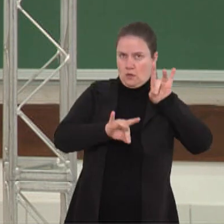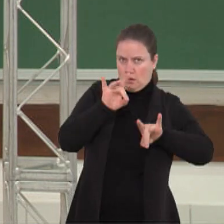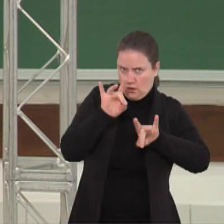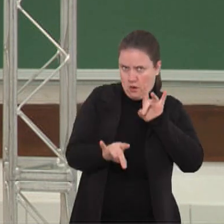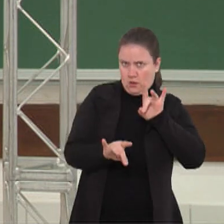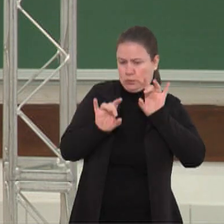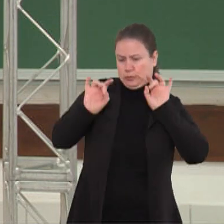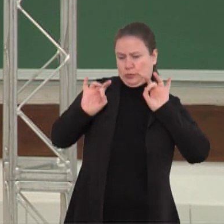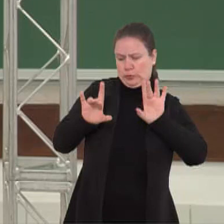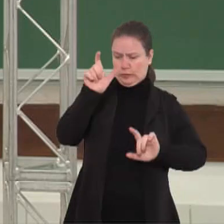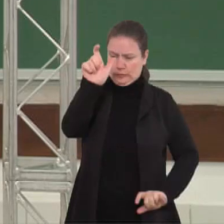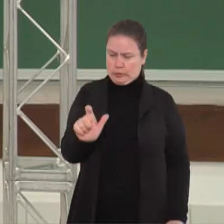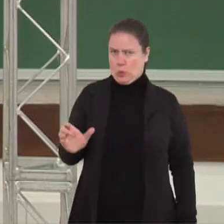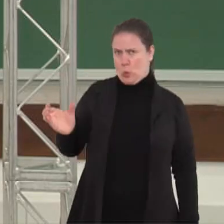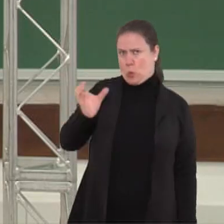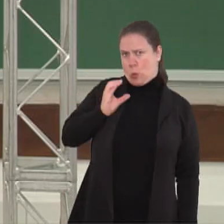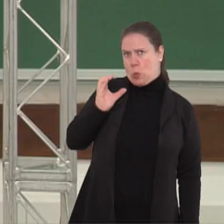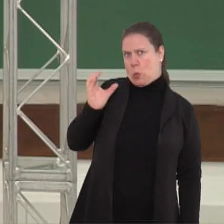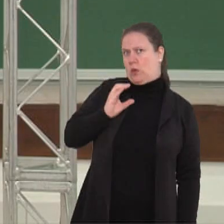rico.